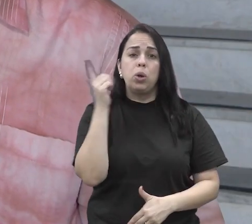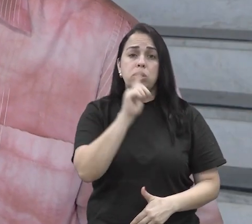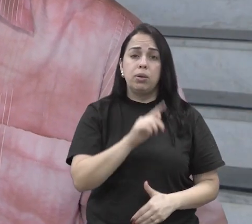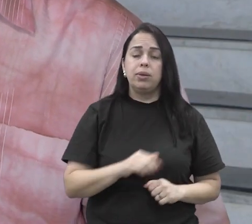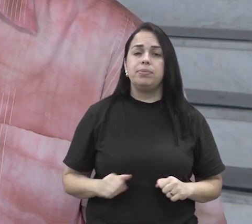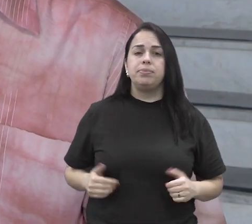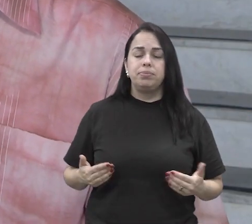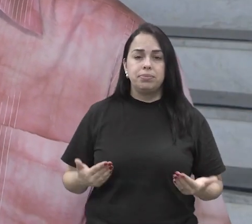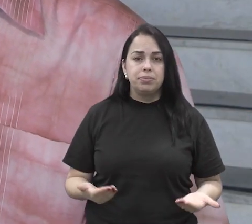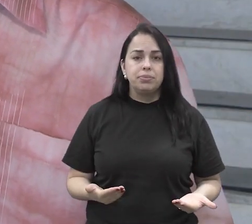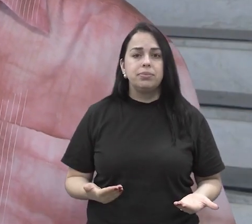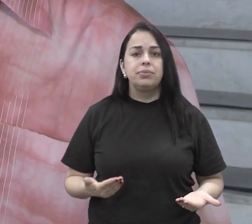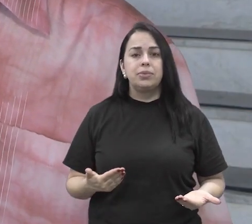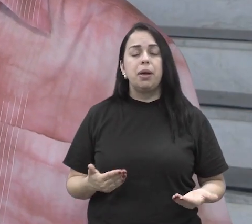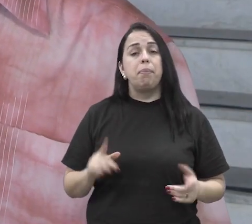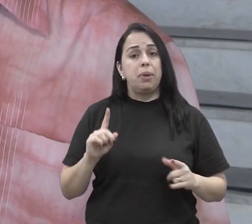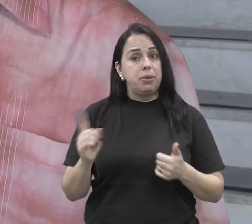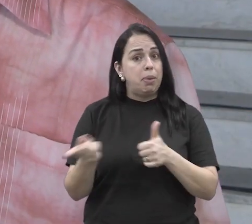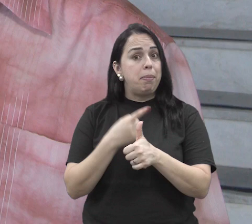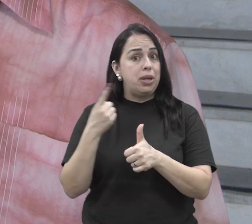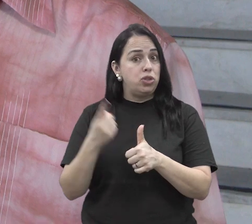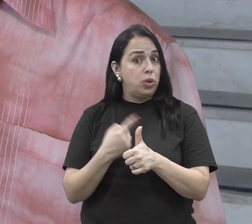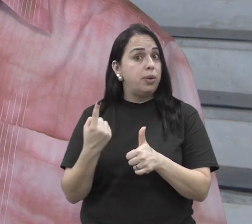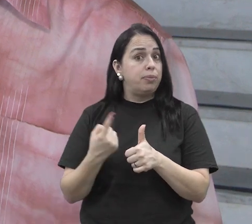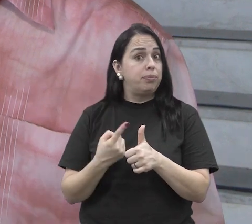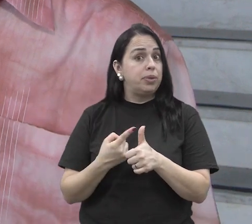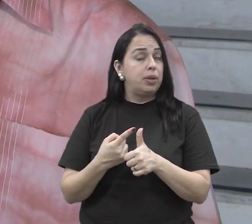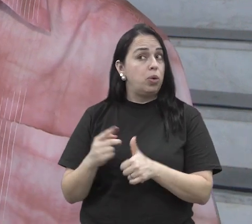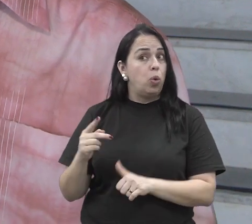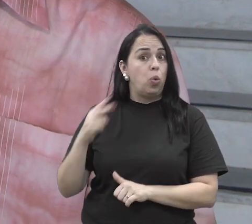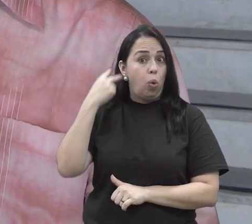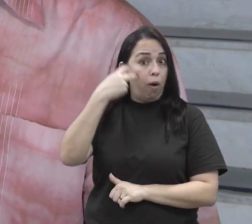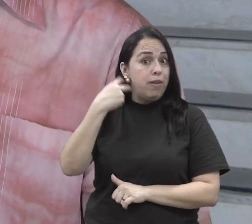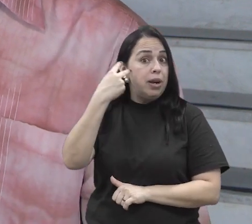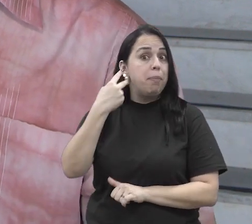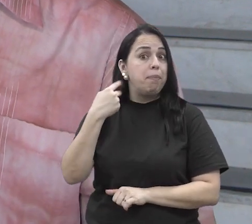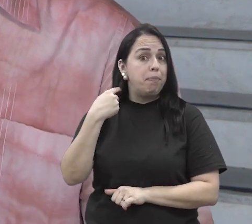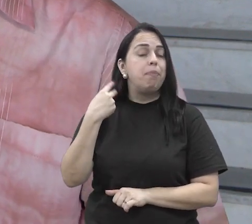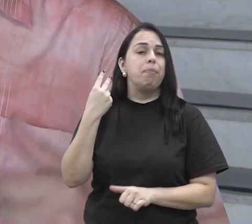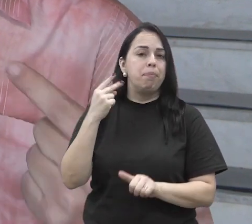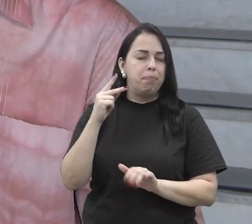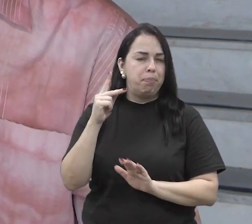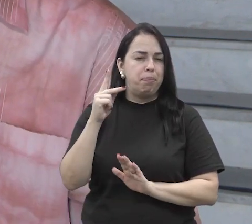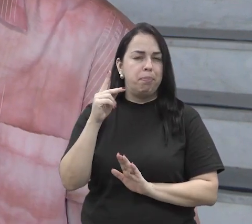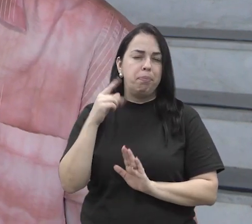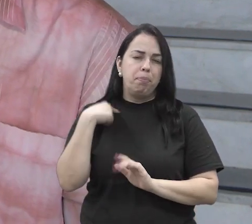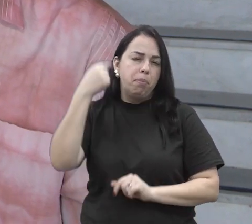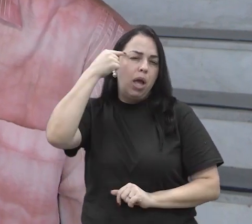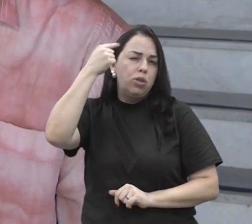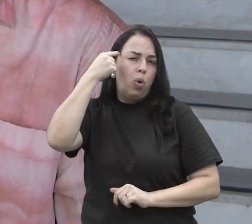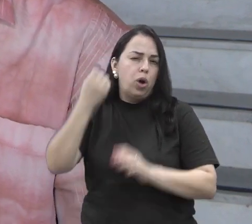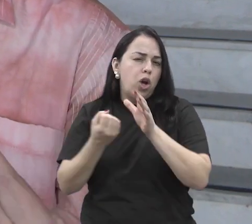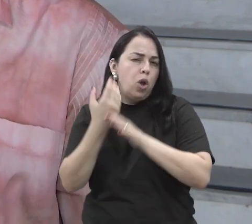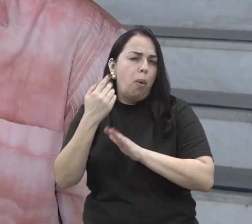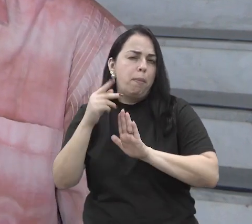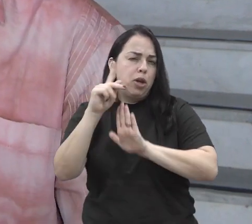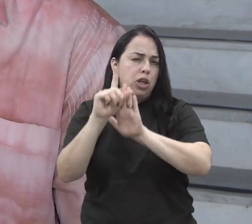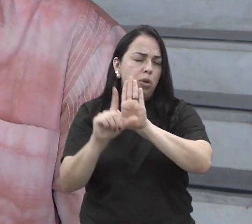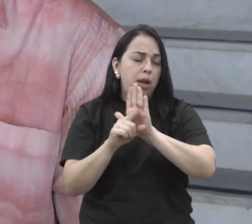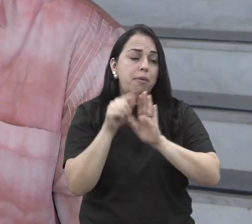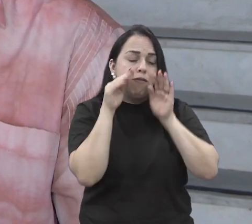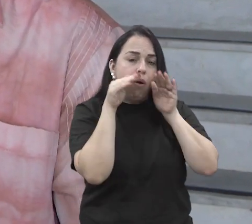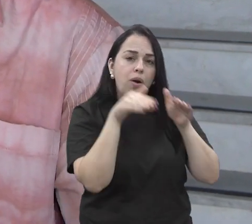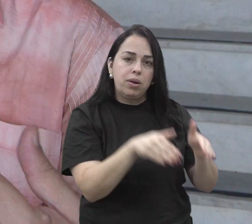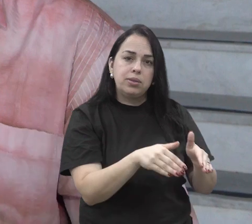essa família está sendo acolhida pelo Legislativo, que pensou num projeto de lei para elas. E a gente precisa